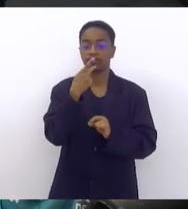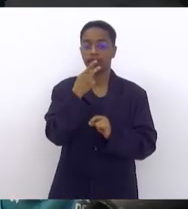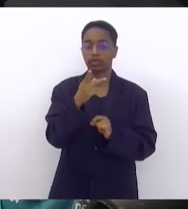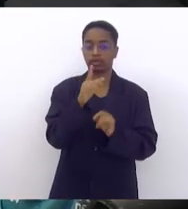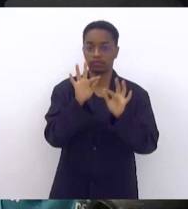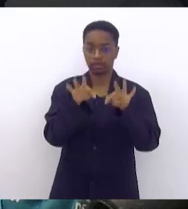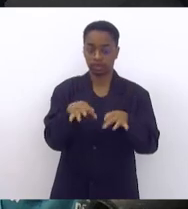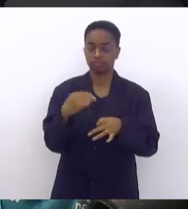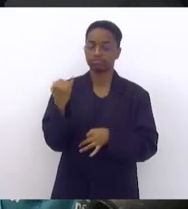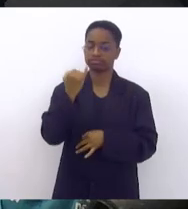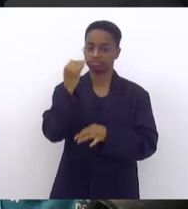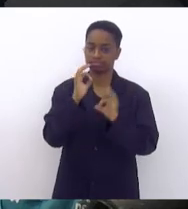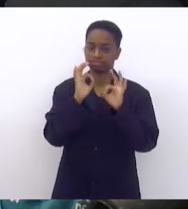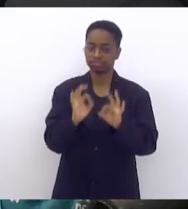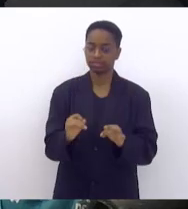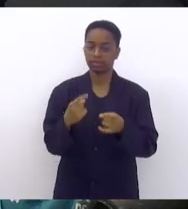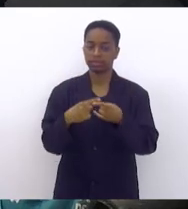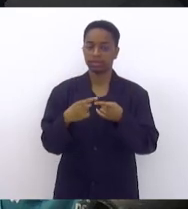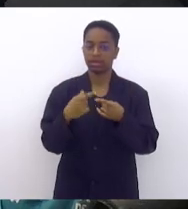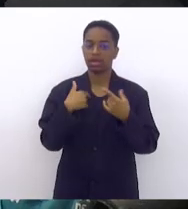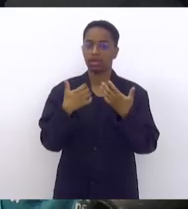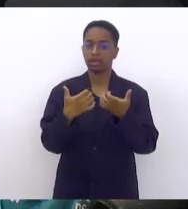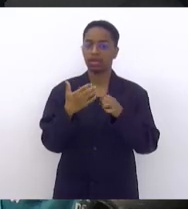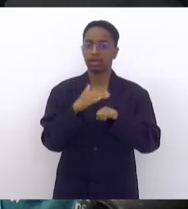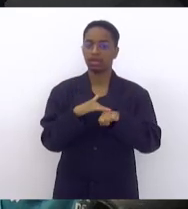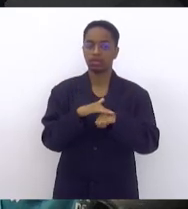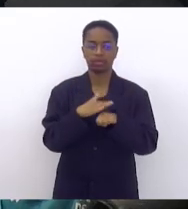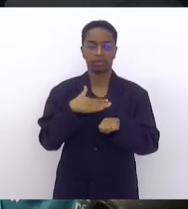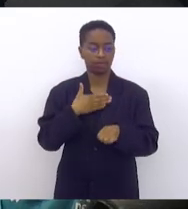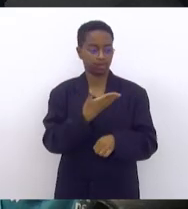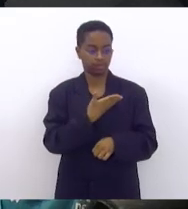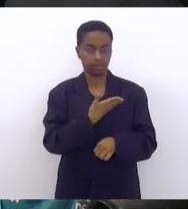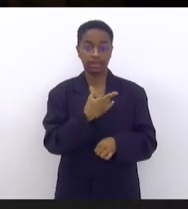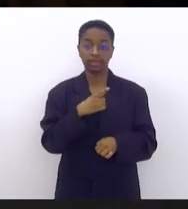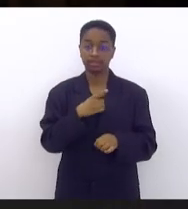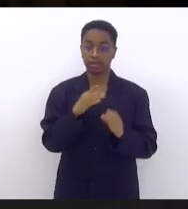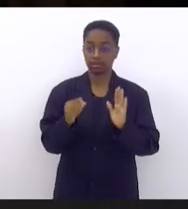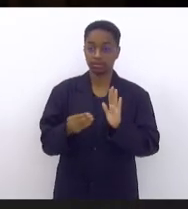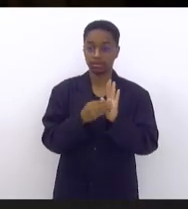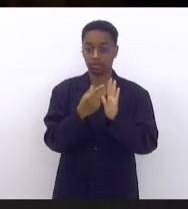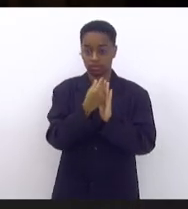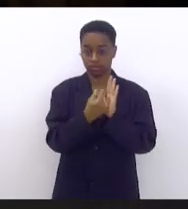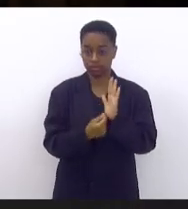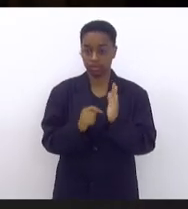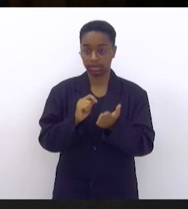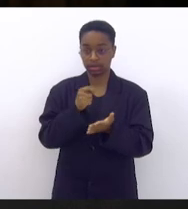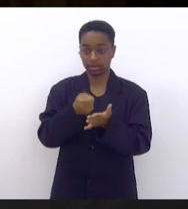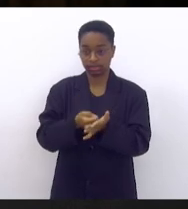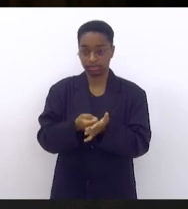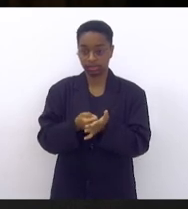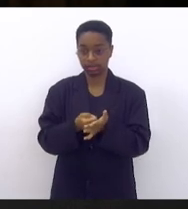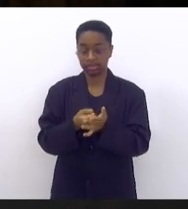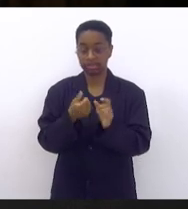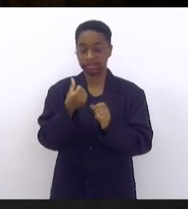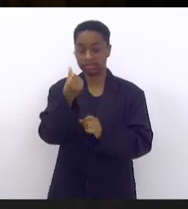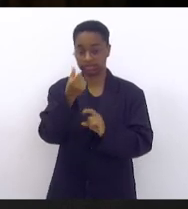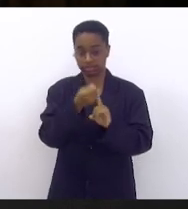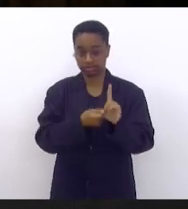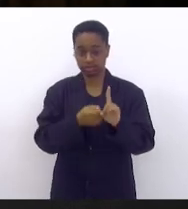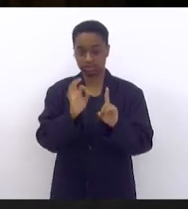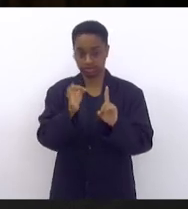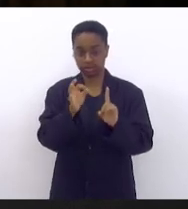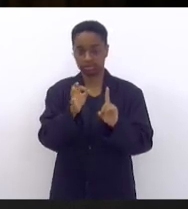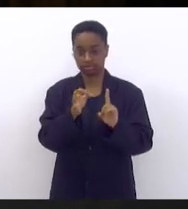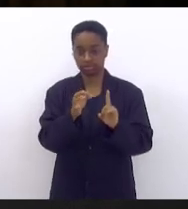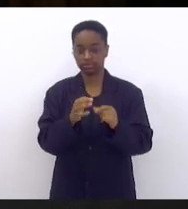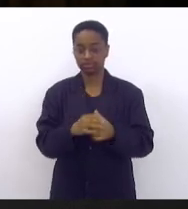importante. É, porque é o que eu quero conversar com meus companheiros e minhas companheiras aqui. Está no orçamento desse ano o pagamento de um semestre. Não é isso, Mário?